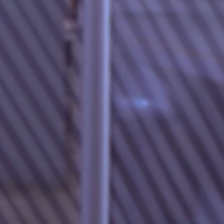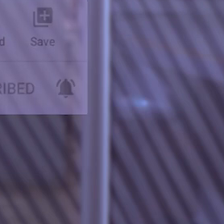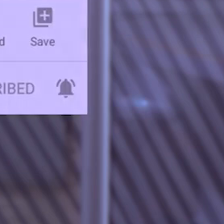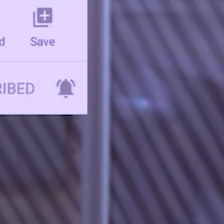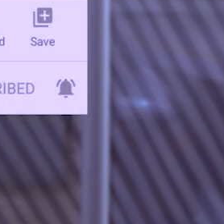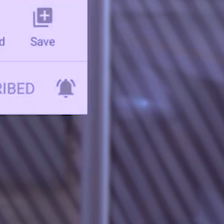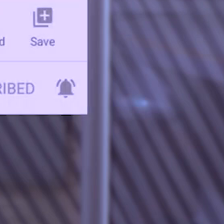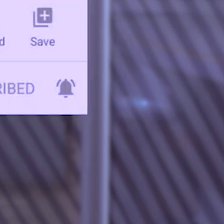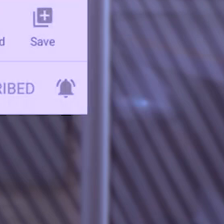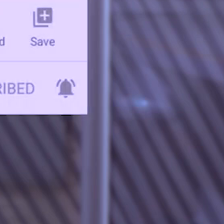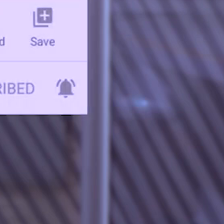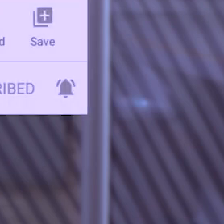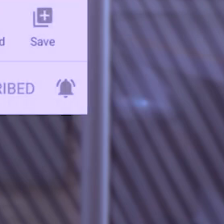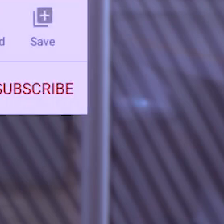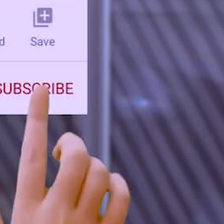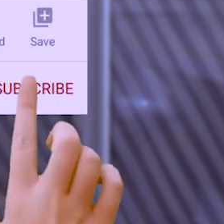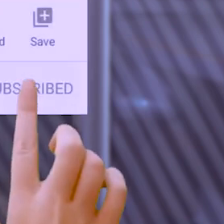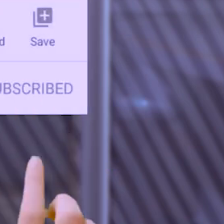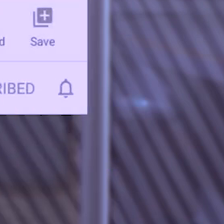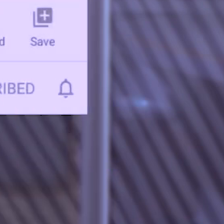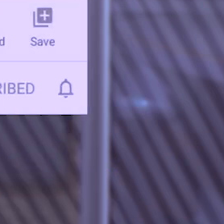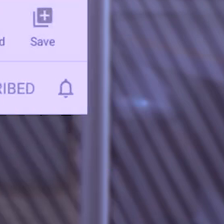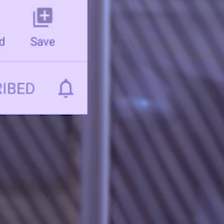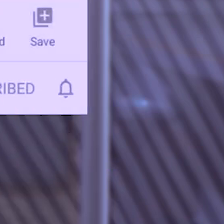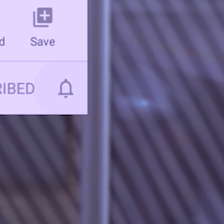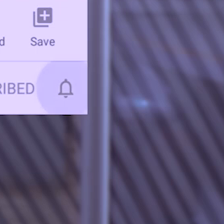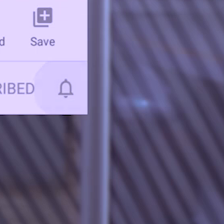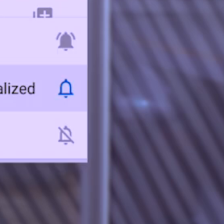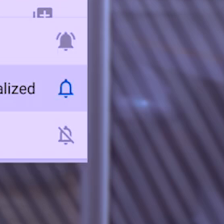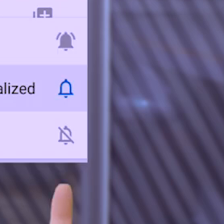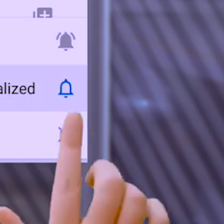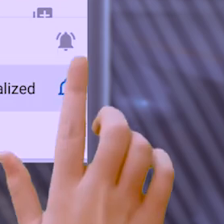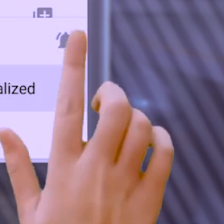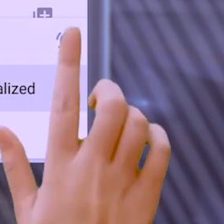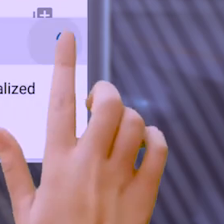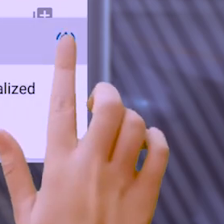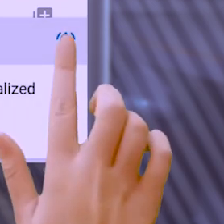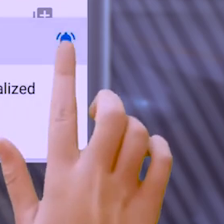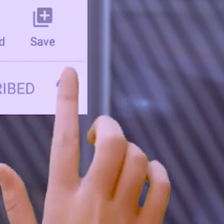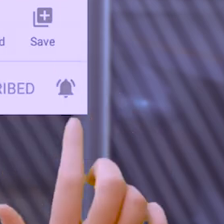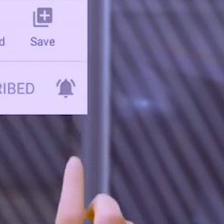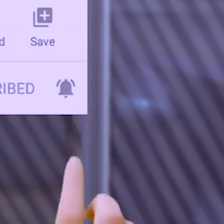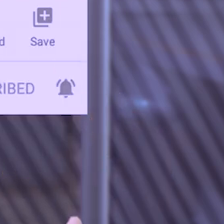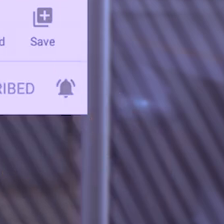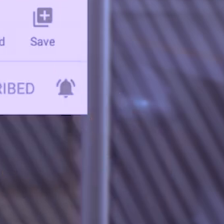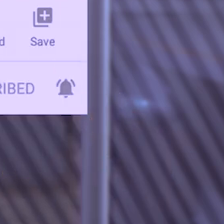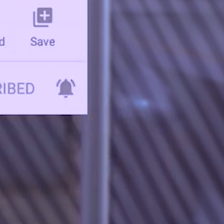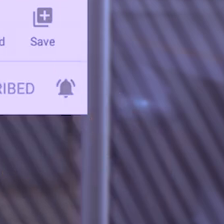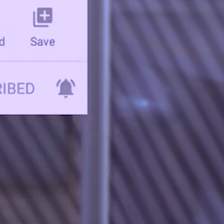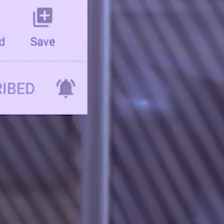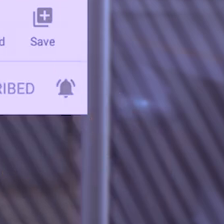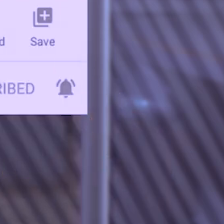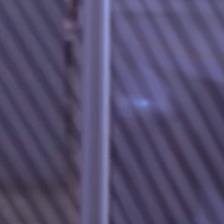Before you watch this video, don't forget to like and subscribe to Social Media Hegemon TV, and do not forget to press the notification button and to get